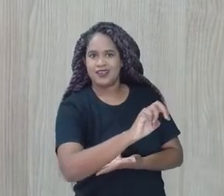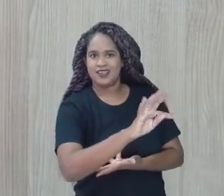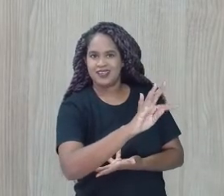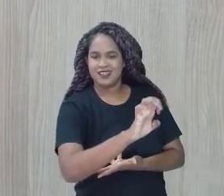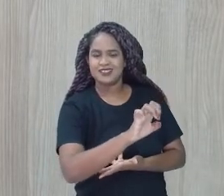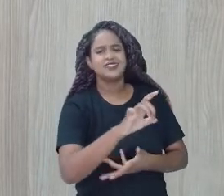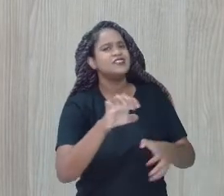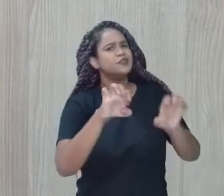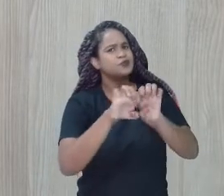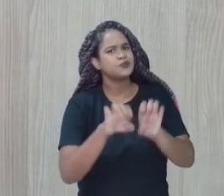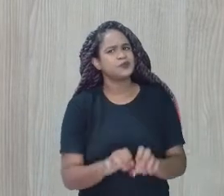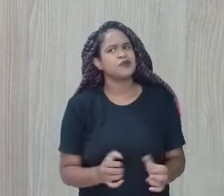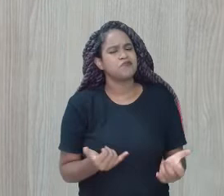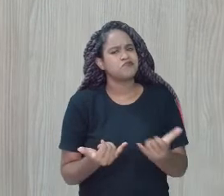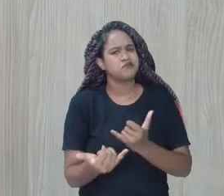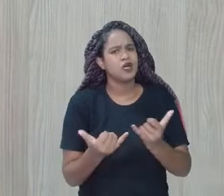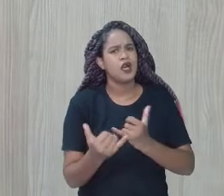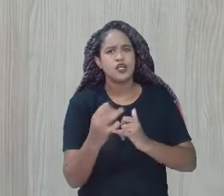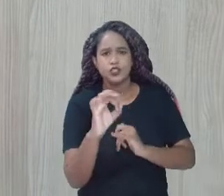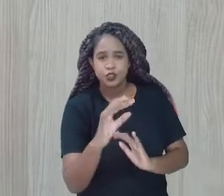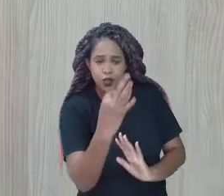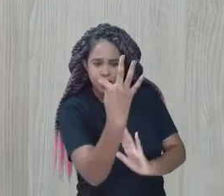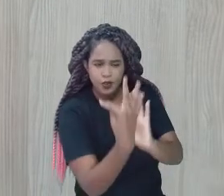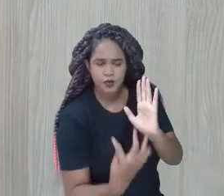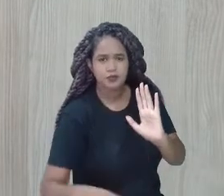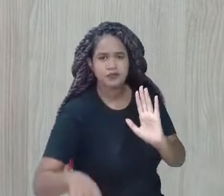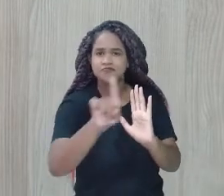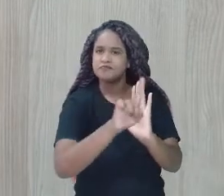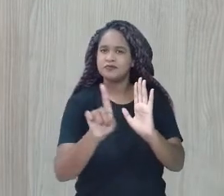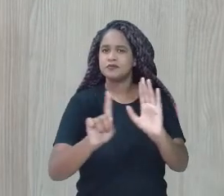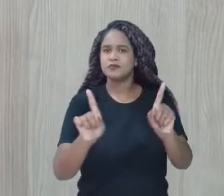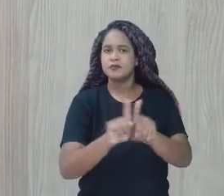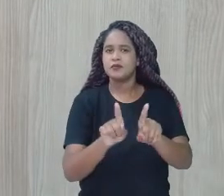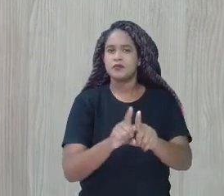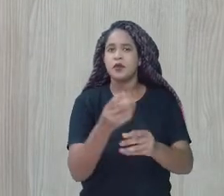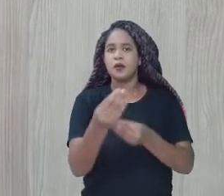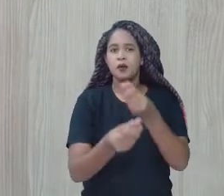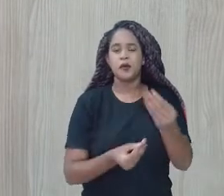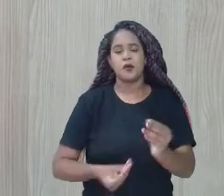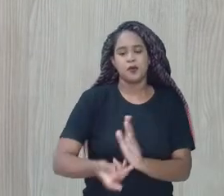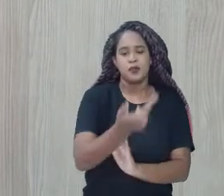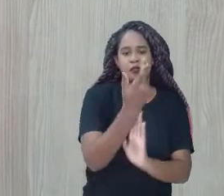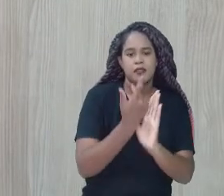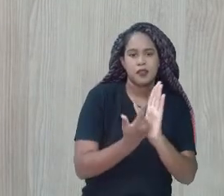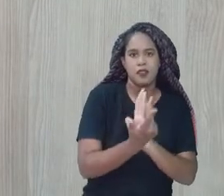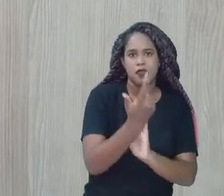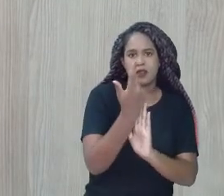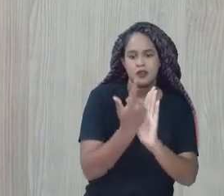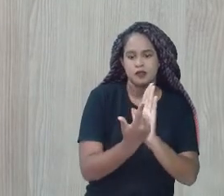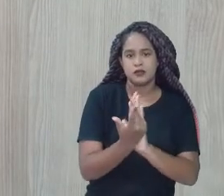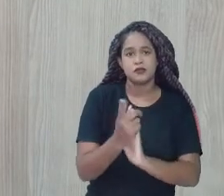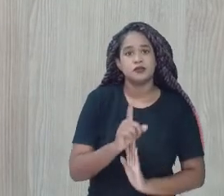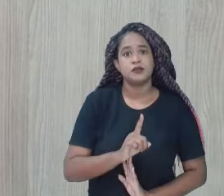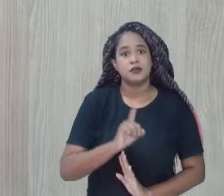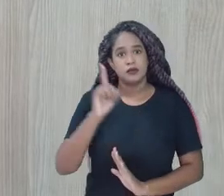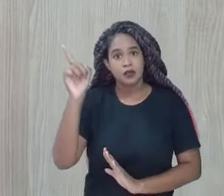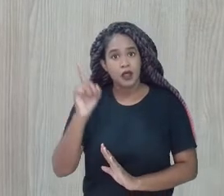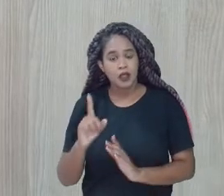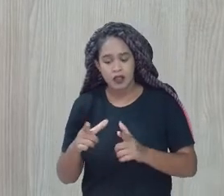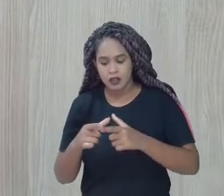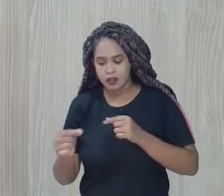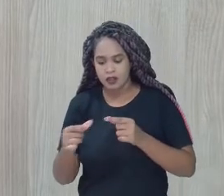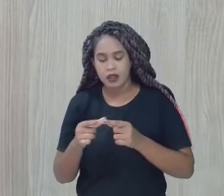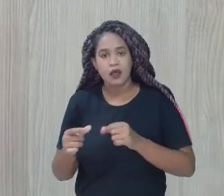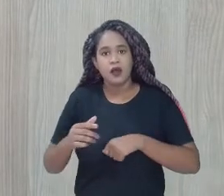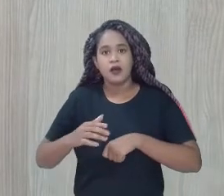Não só da configuração do texto, mas como também de fazer com que os desenhos, e no Japão os mangás são feitos à